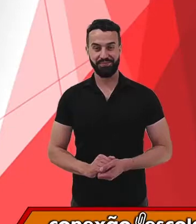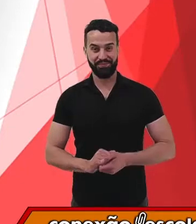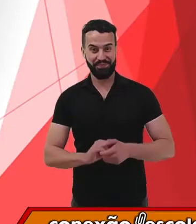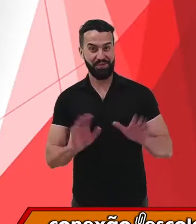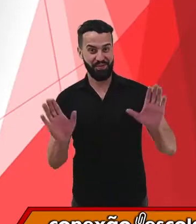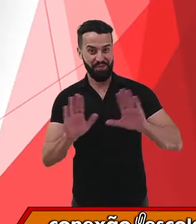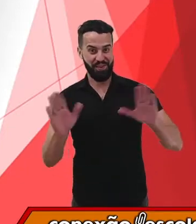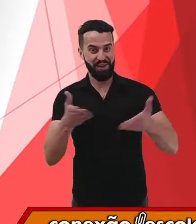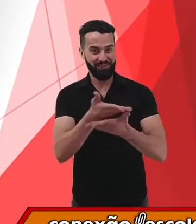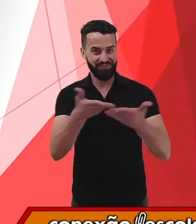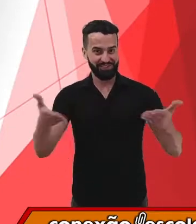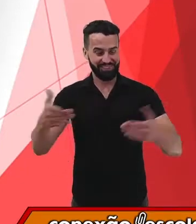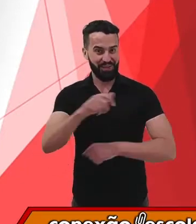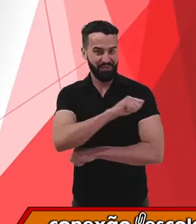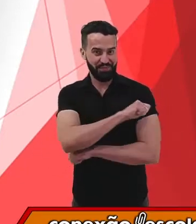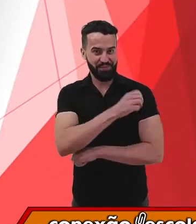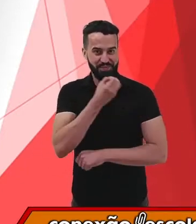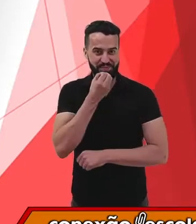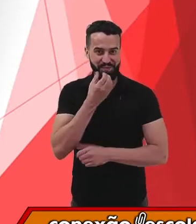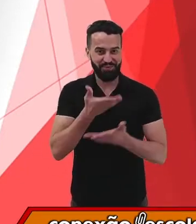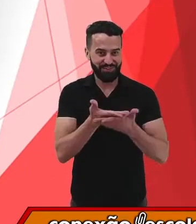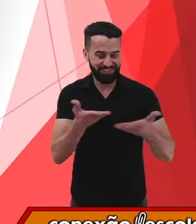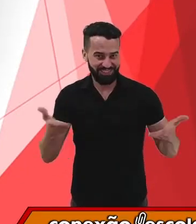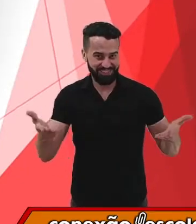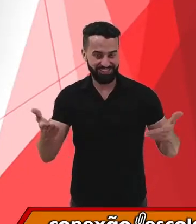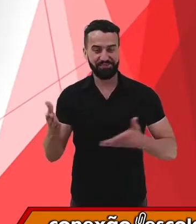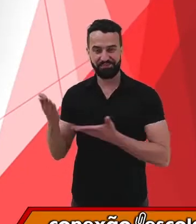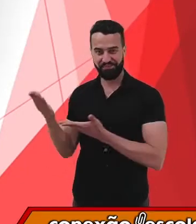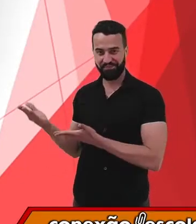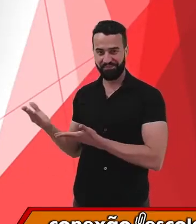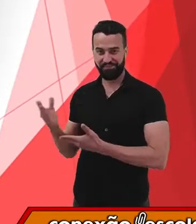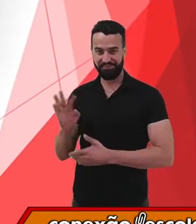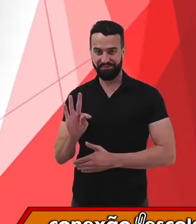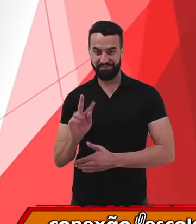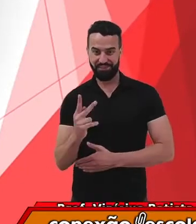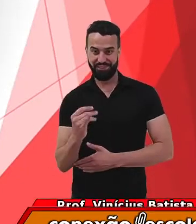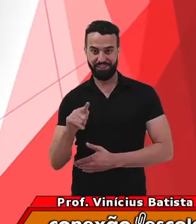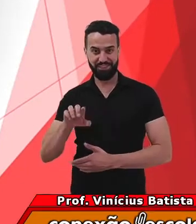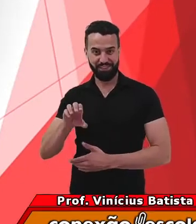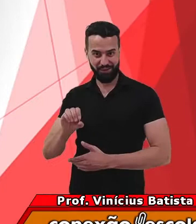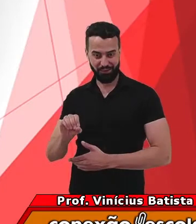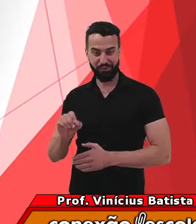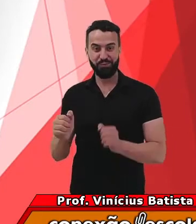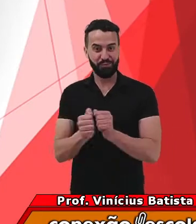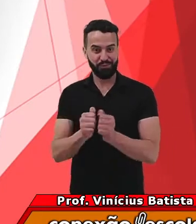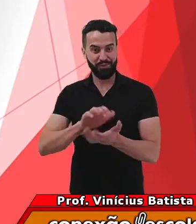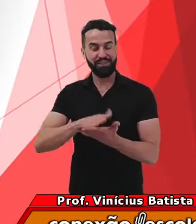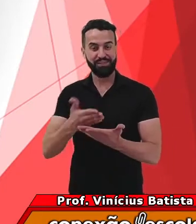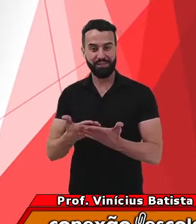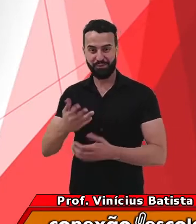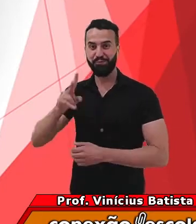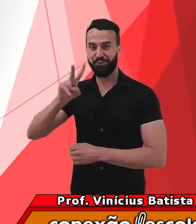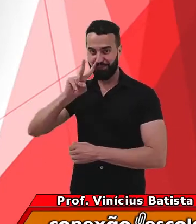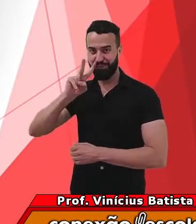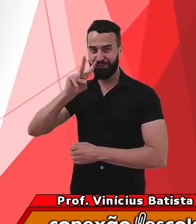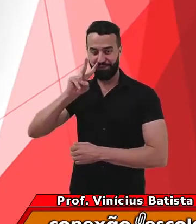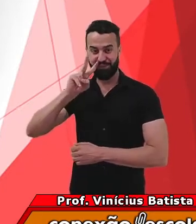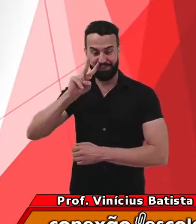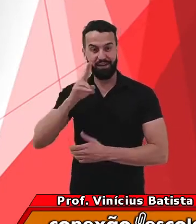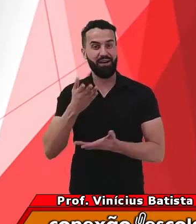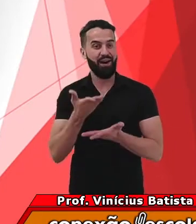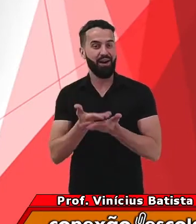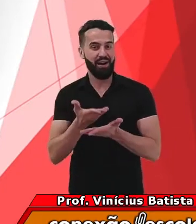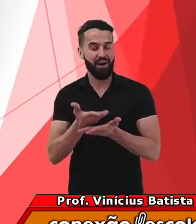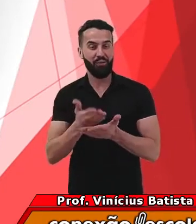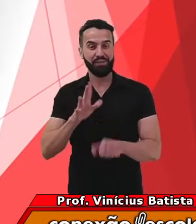Hello, students! Tudo bem com vocês? Eu me chamo Thiago Moraes e, juntamente com o intérprete Vinícius, iremos ministrar